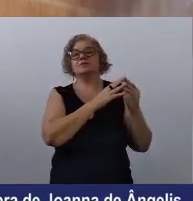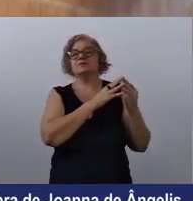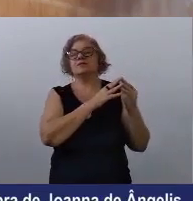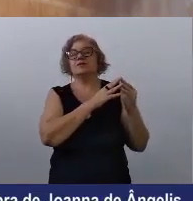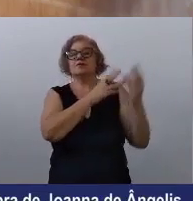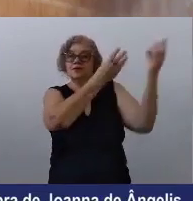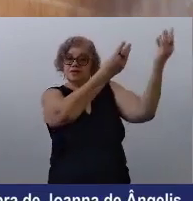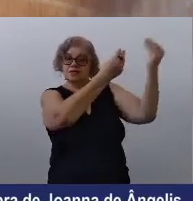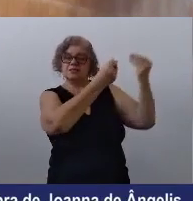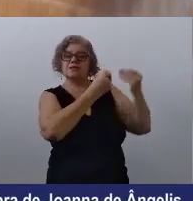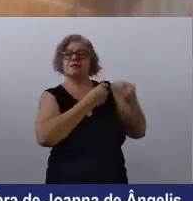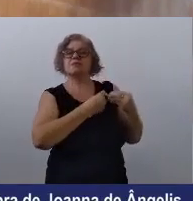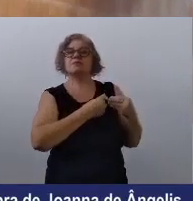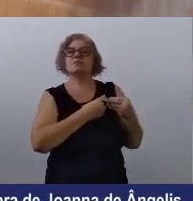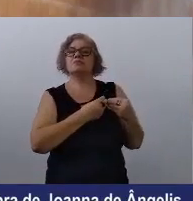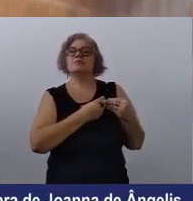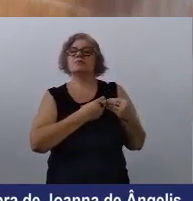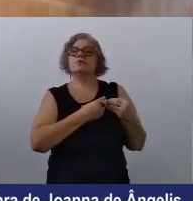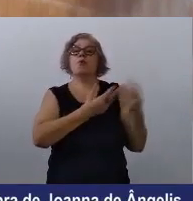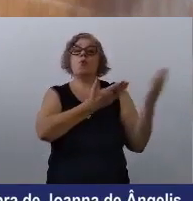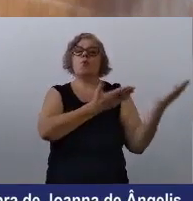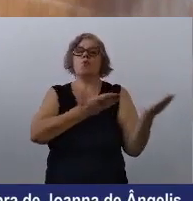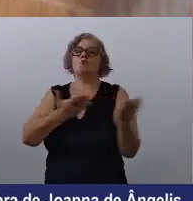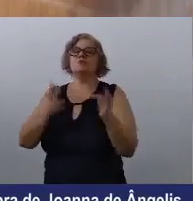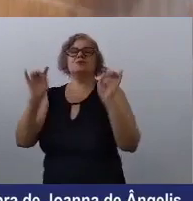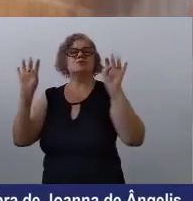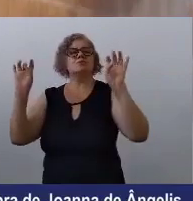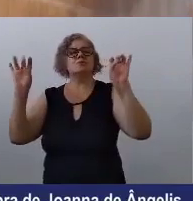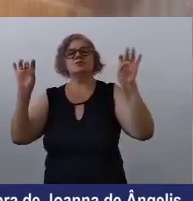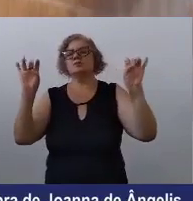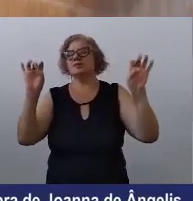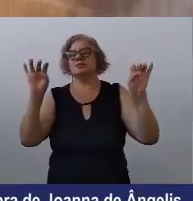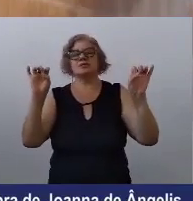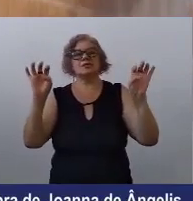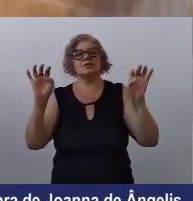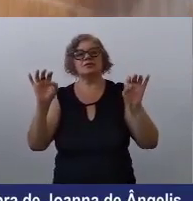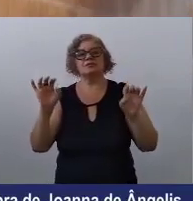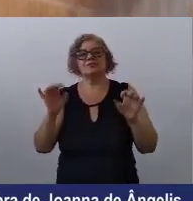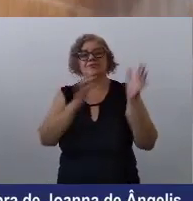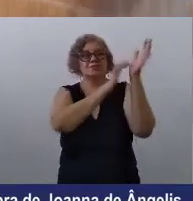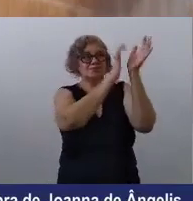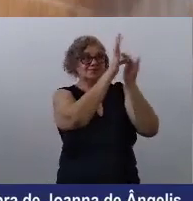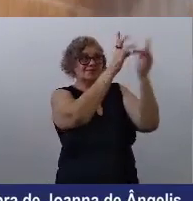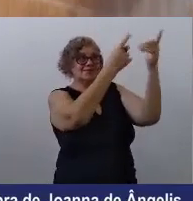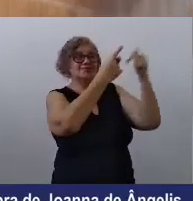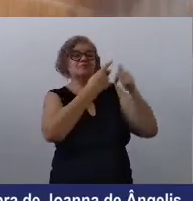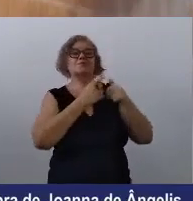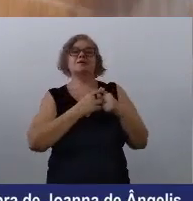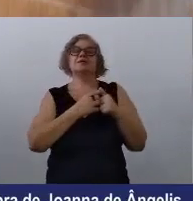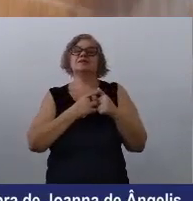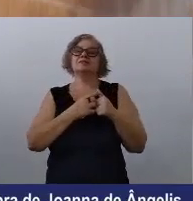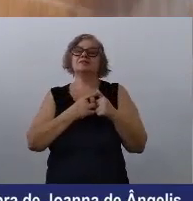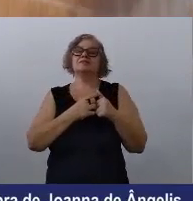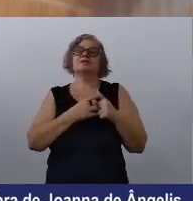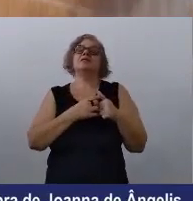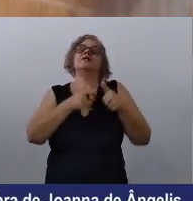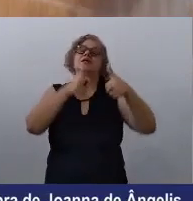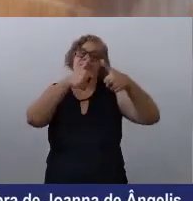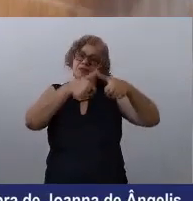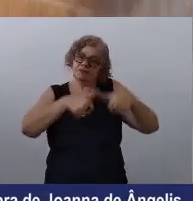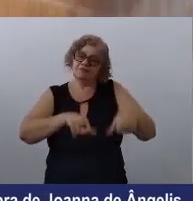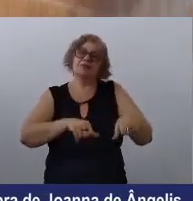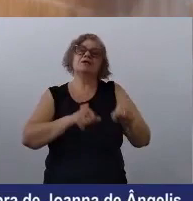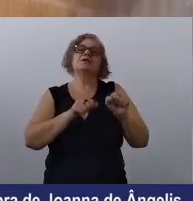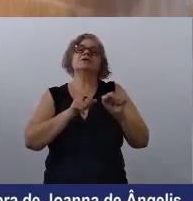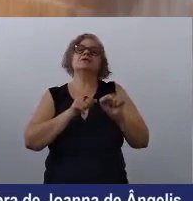e recebe um convite muito especial do nosso mestre para que ela fizesse